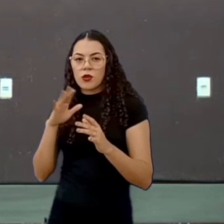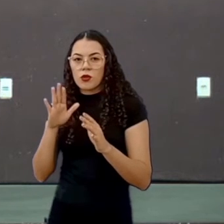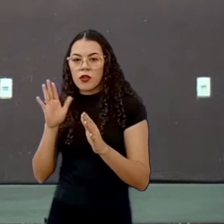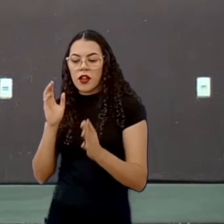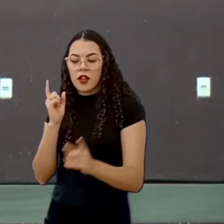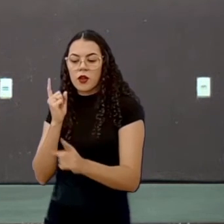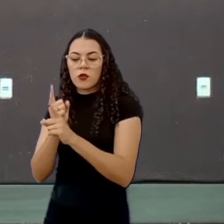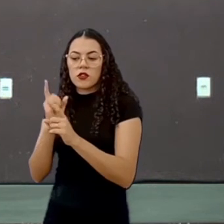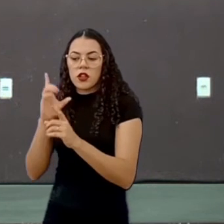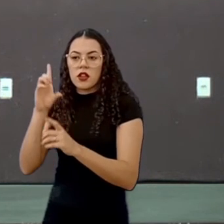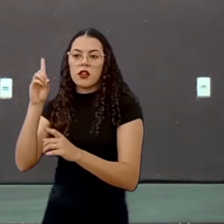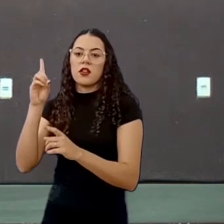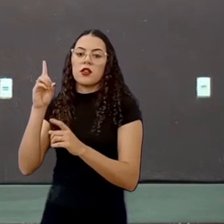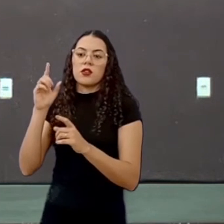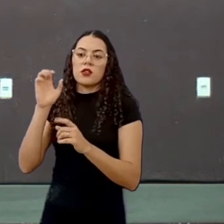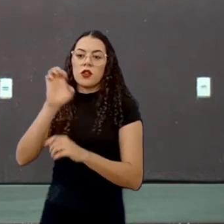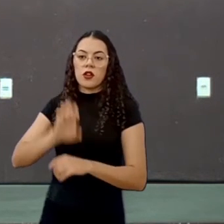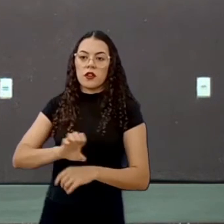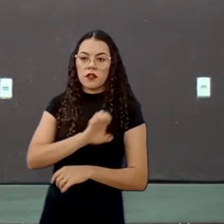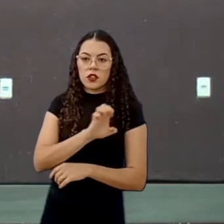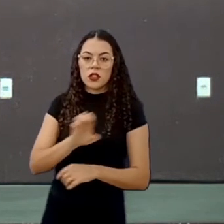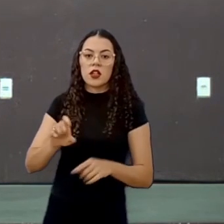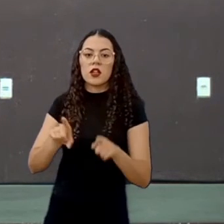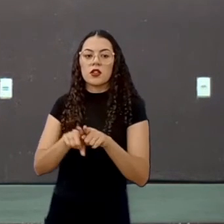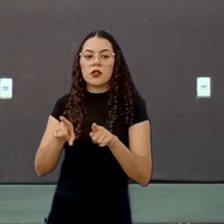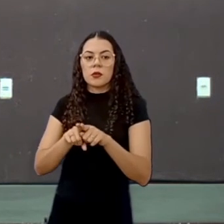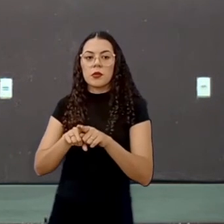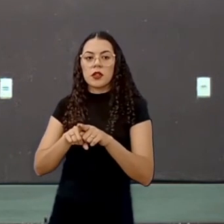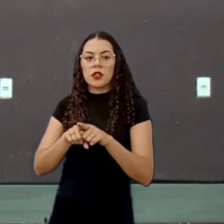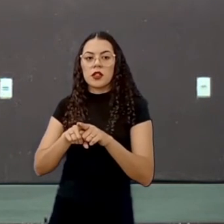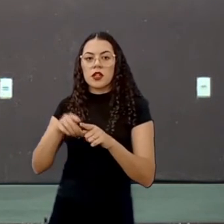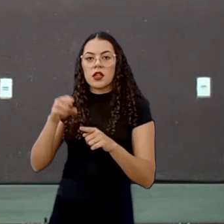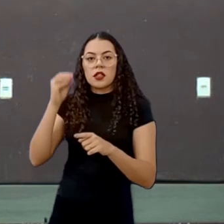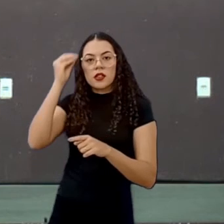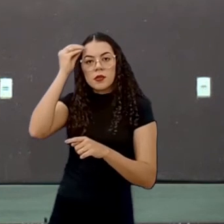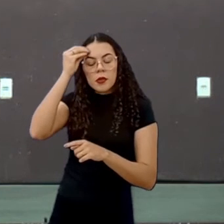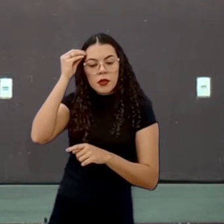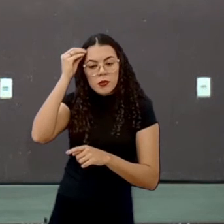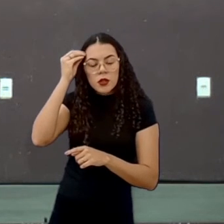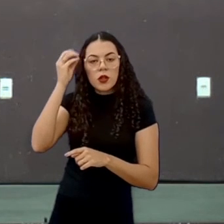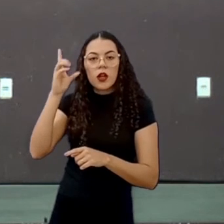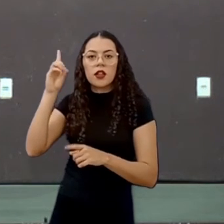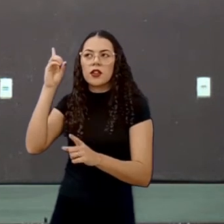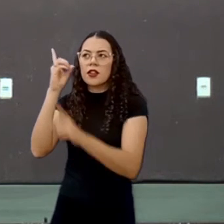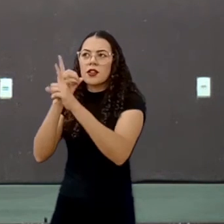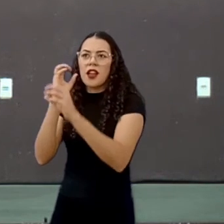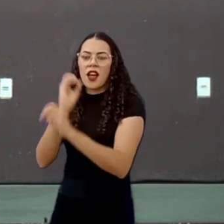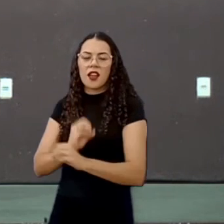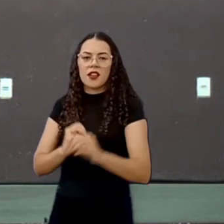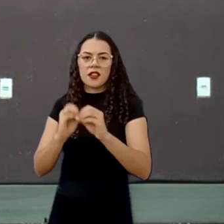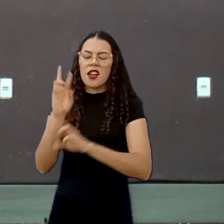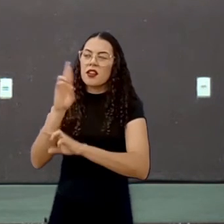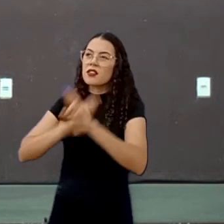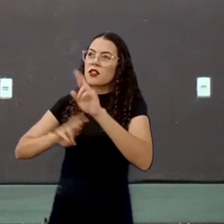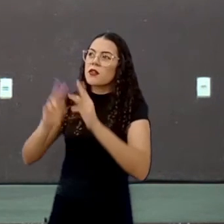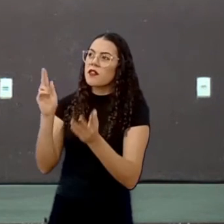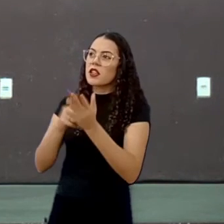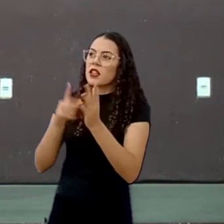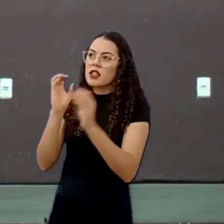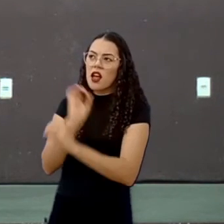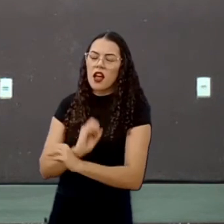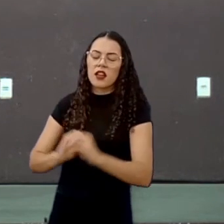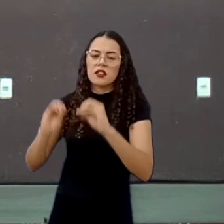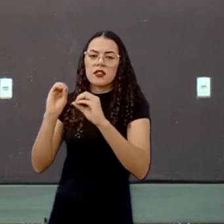falando aqui do Evangelho, Evangelho, Evangelho, e você nunca experimentou isso? Nunca teve um encontro com o Senhor? Nunca se relacionou verdadeiramente com Ele?